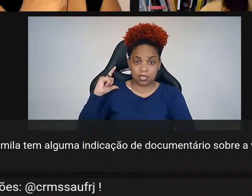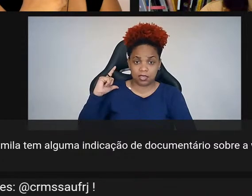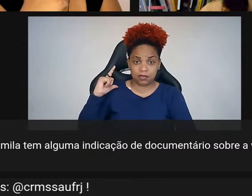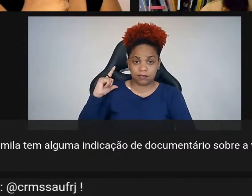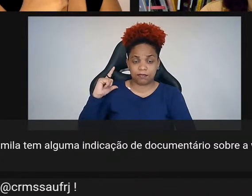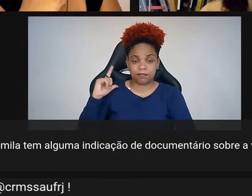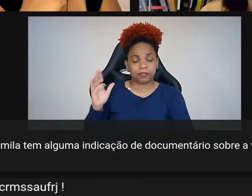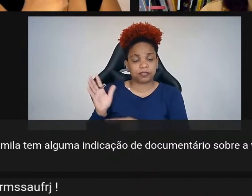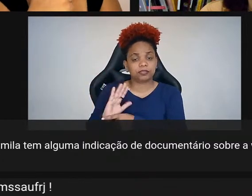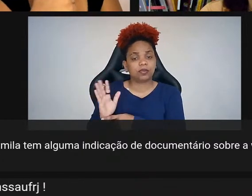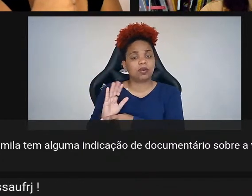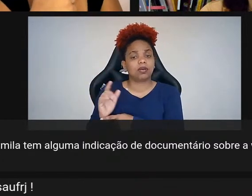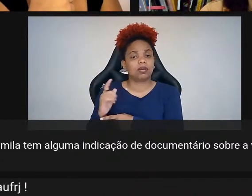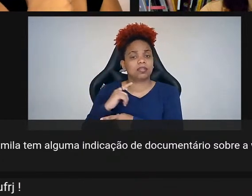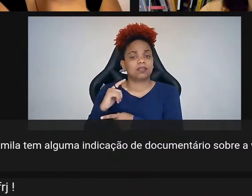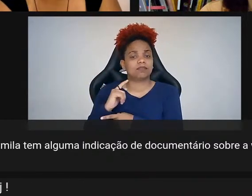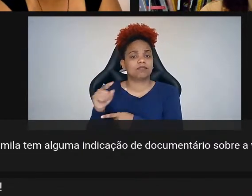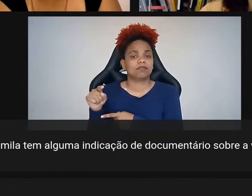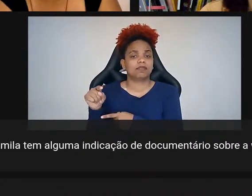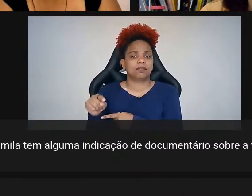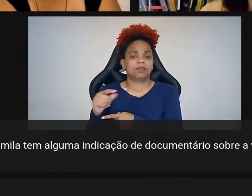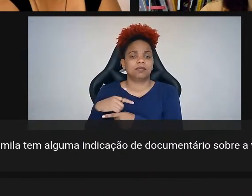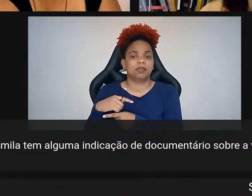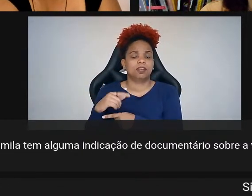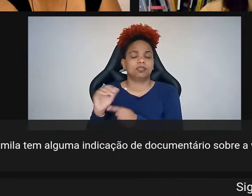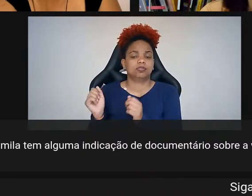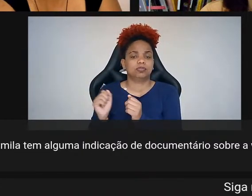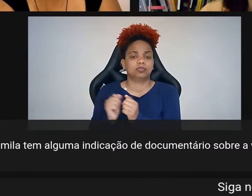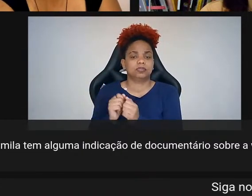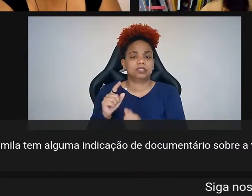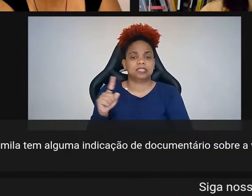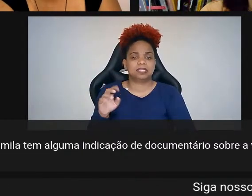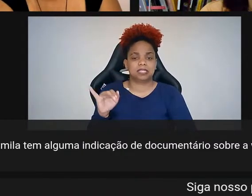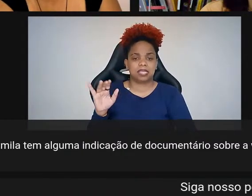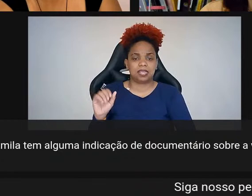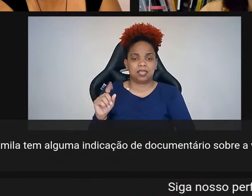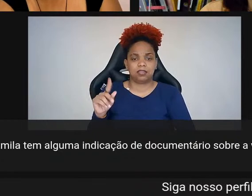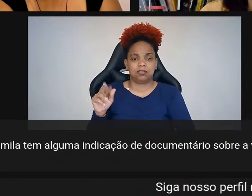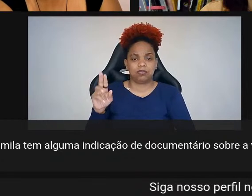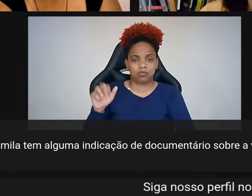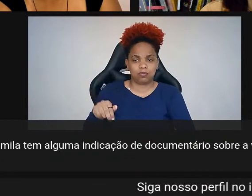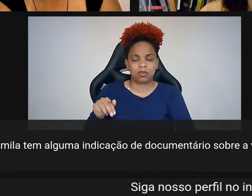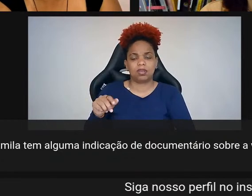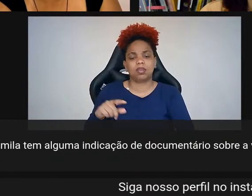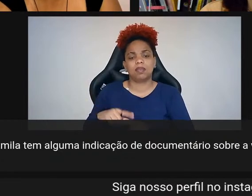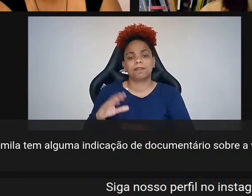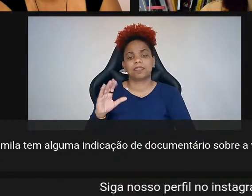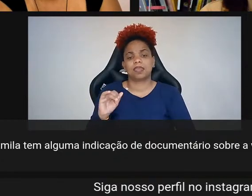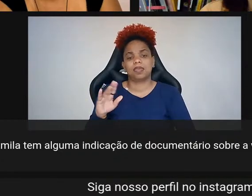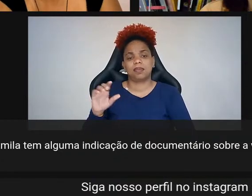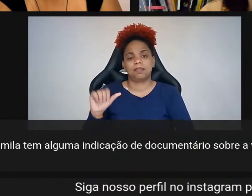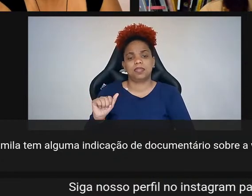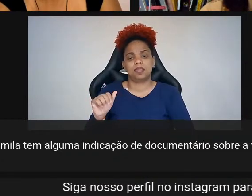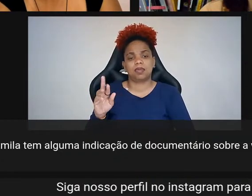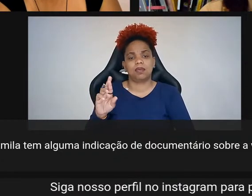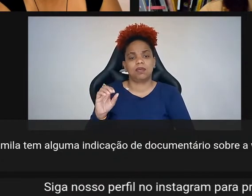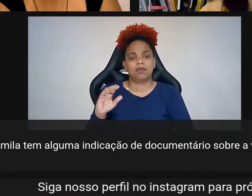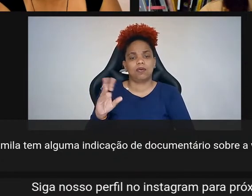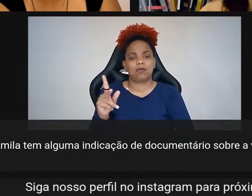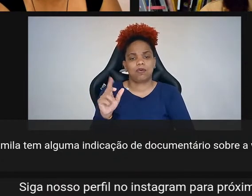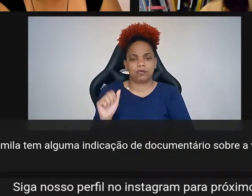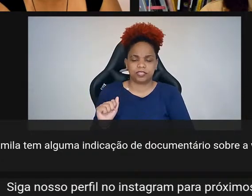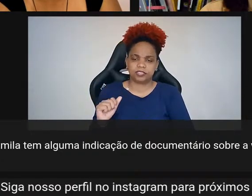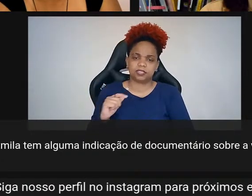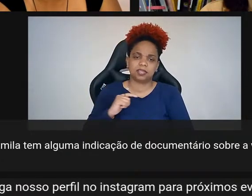um mini-doc com Zélia Duncan, Bruna Lins Maia, Camila Rocha, que ganhou alguns prêmios. Também tem